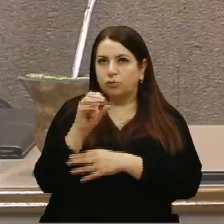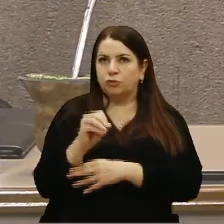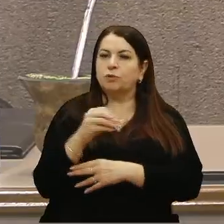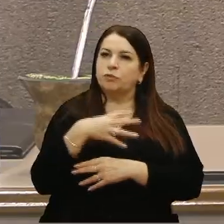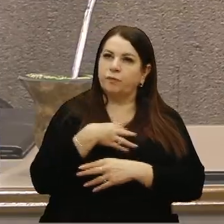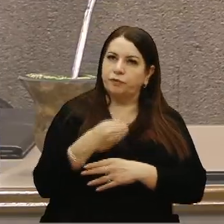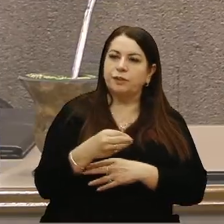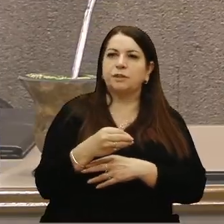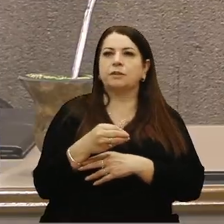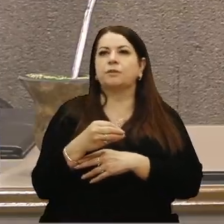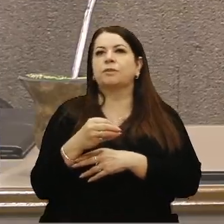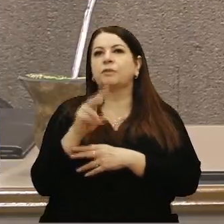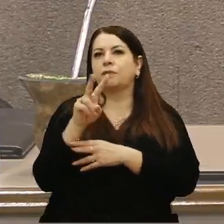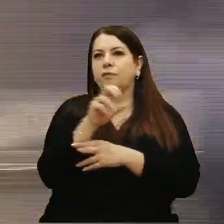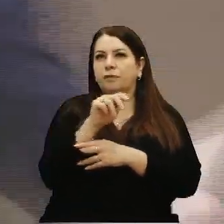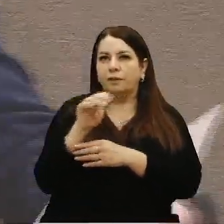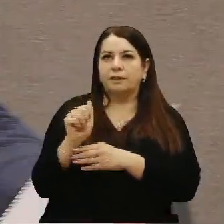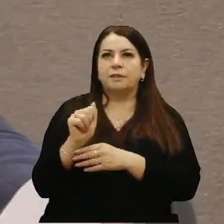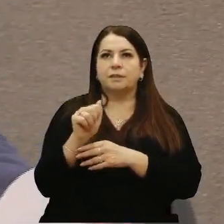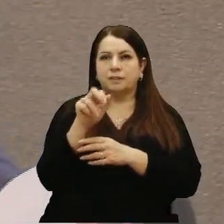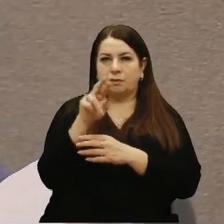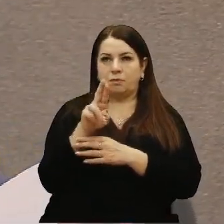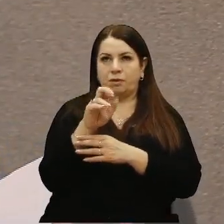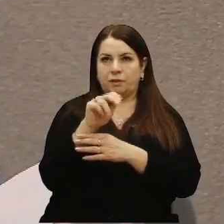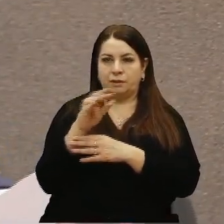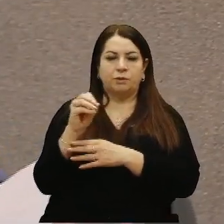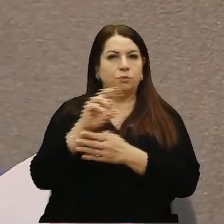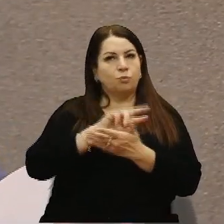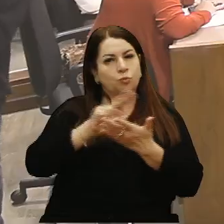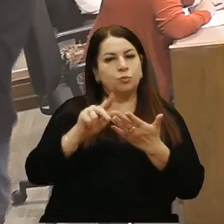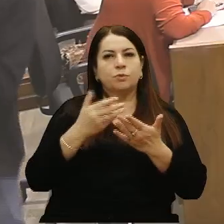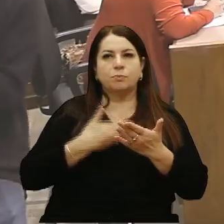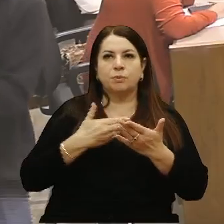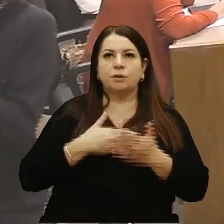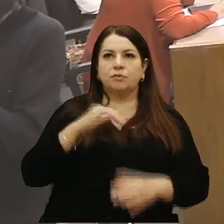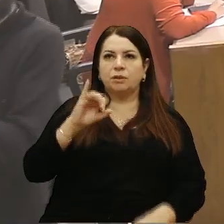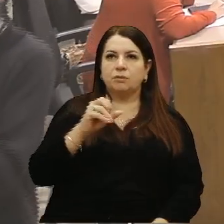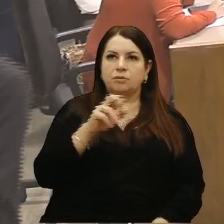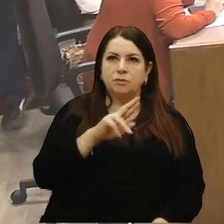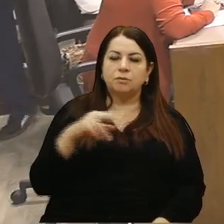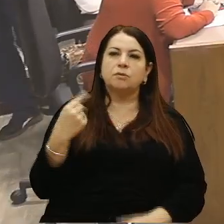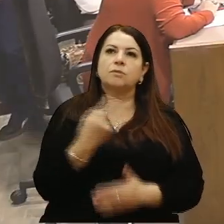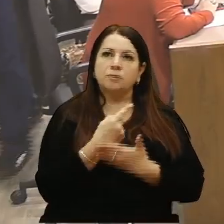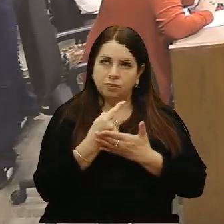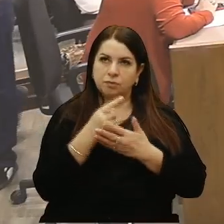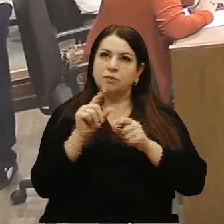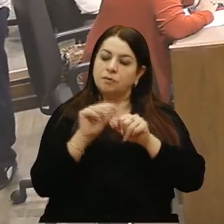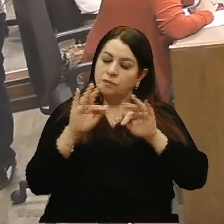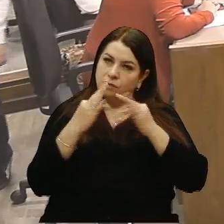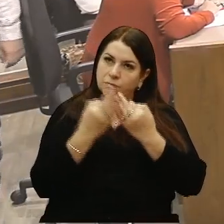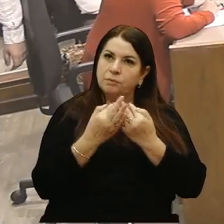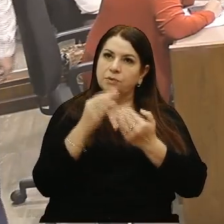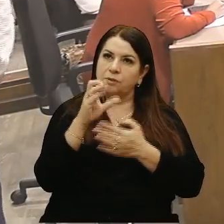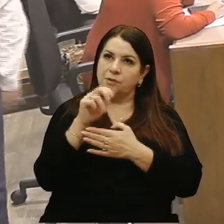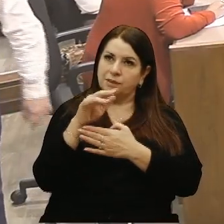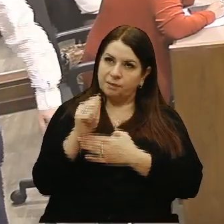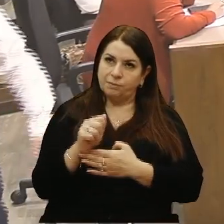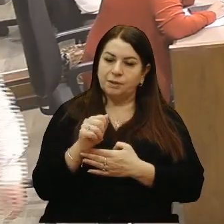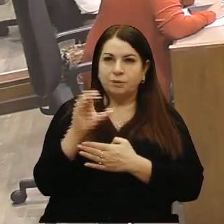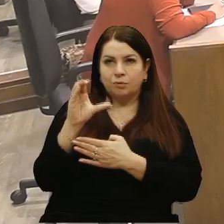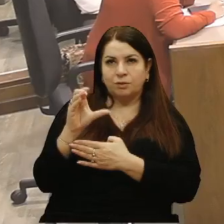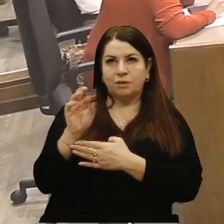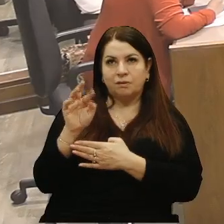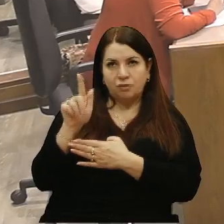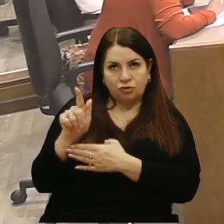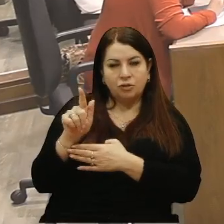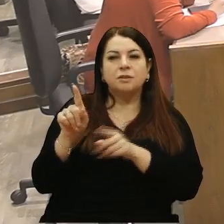Fernanda, a Vanessa, o Renato e a Ana Lúcia, e muitos outros amigos, o Javer, a Adri Gregoleto, a Anne e família, a Camila Bueno, do CTG Os Carreteiros,